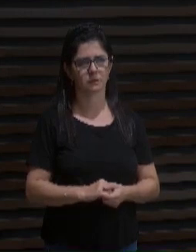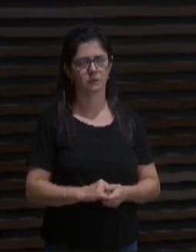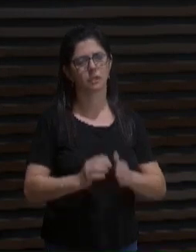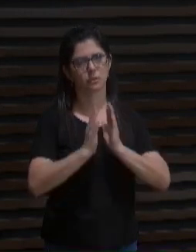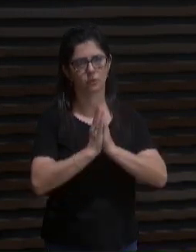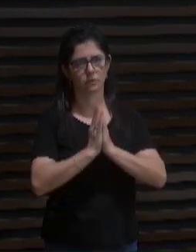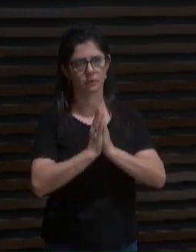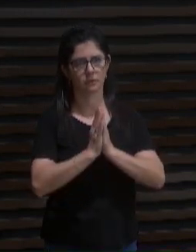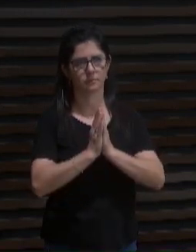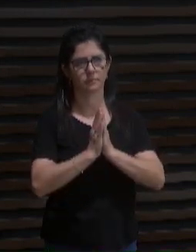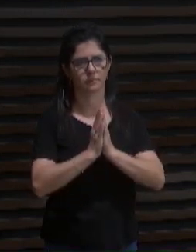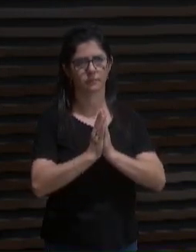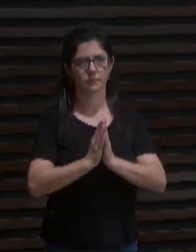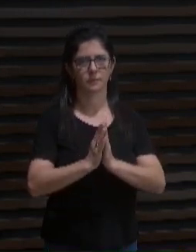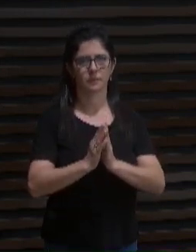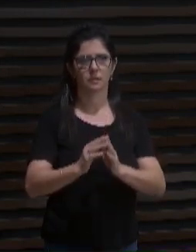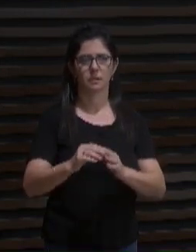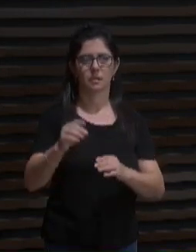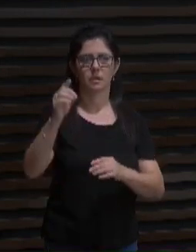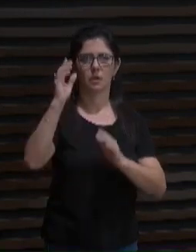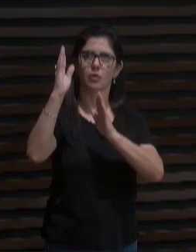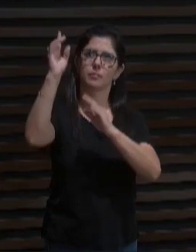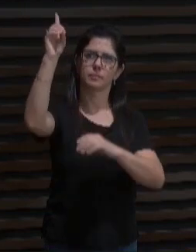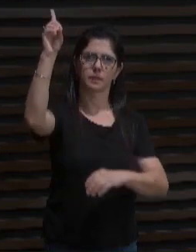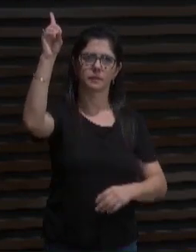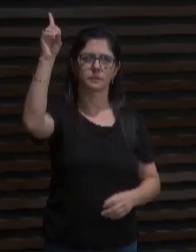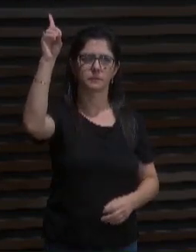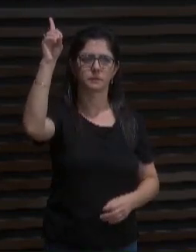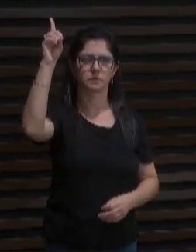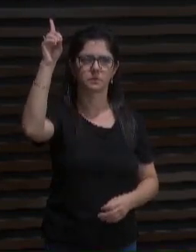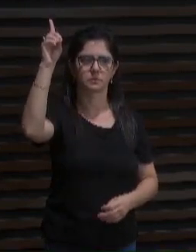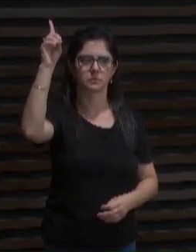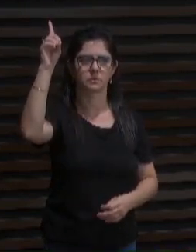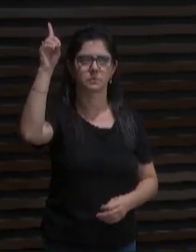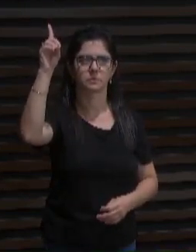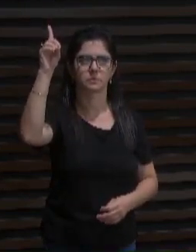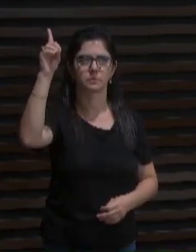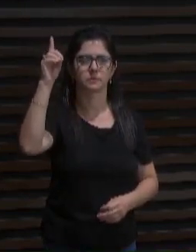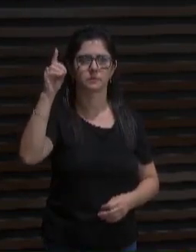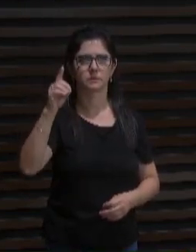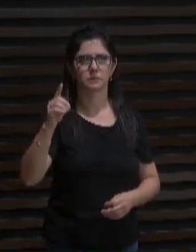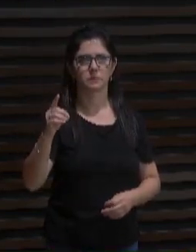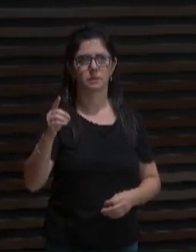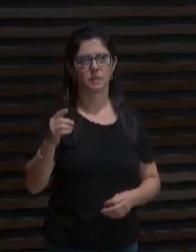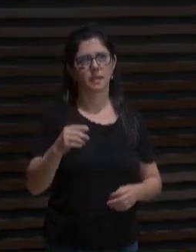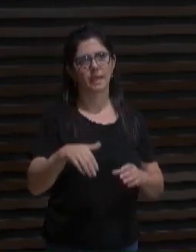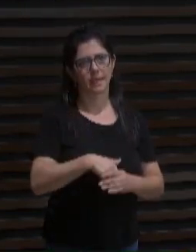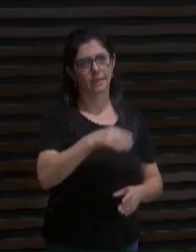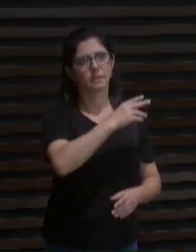Orar ao Pai. Oração do Pai Nosso. Olha, ao Pai, em nome de